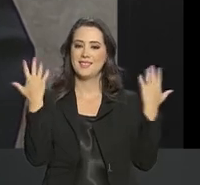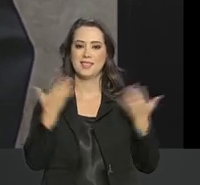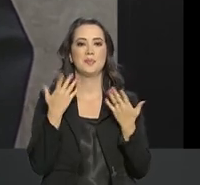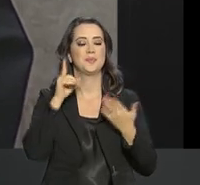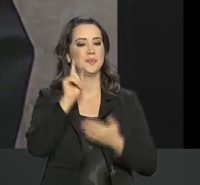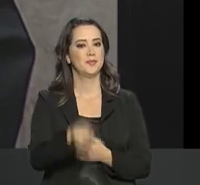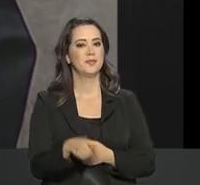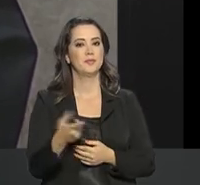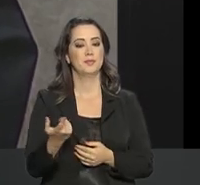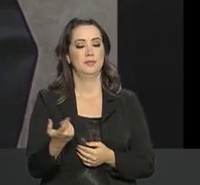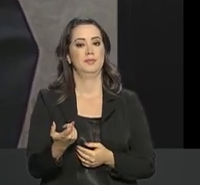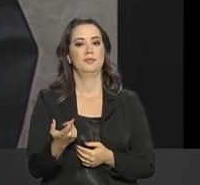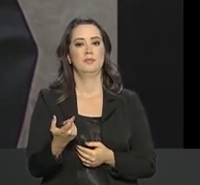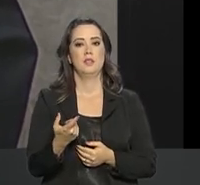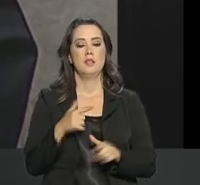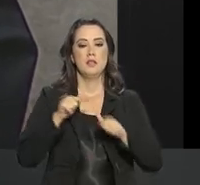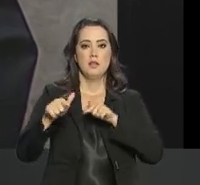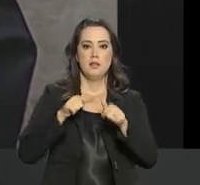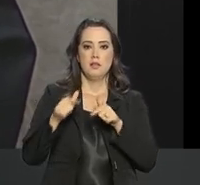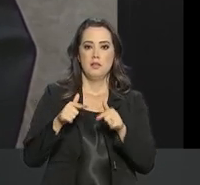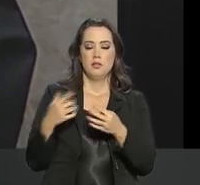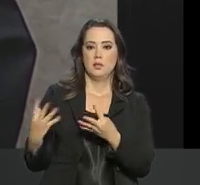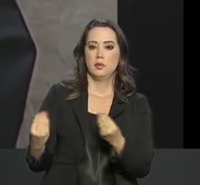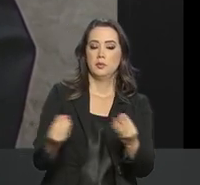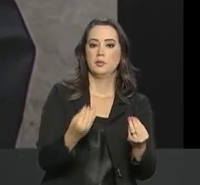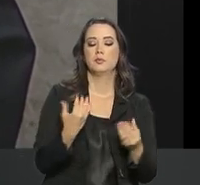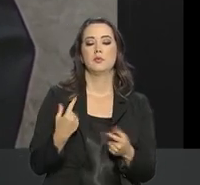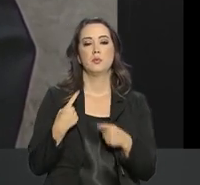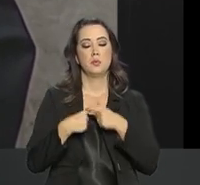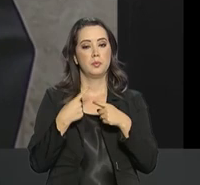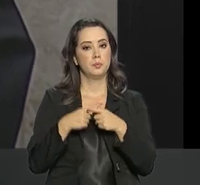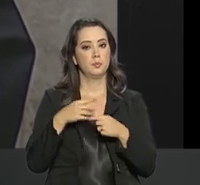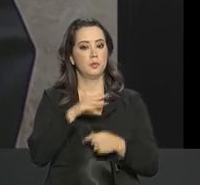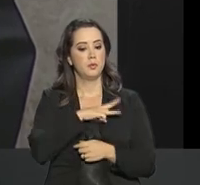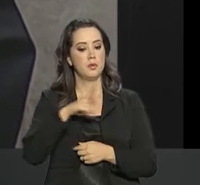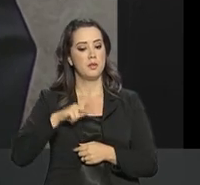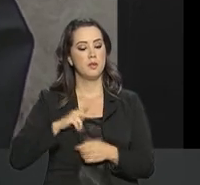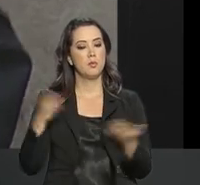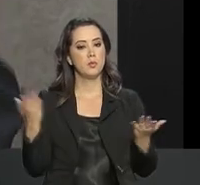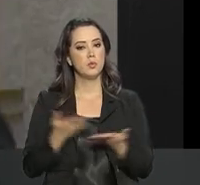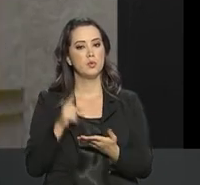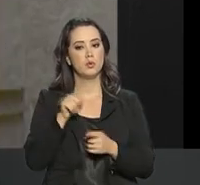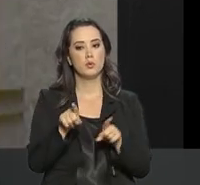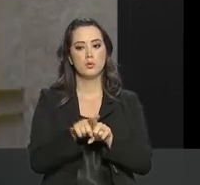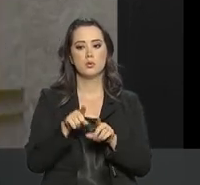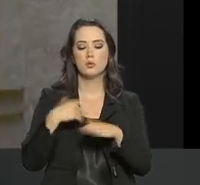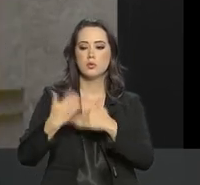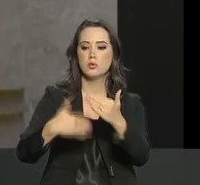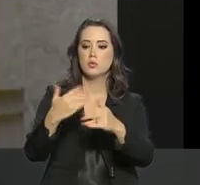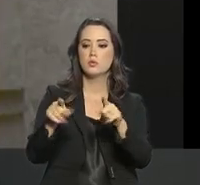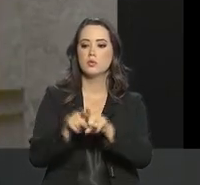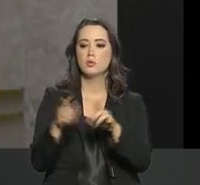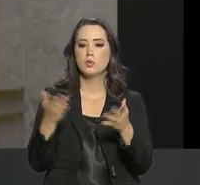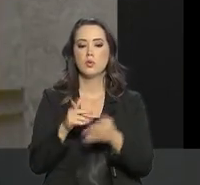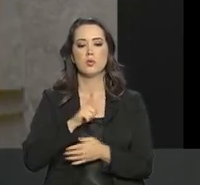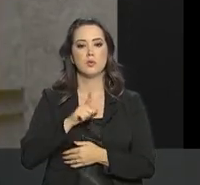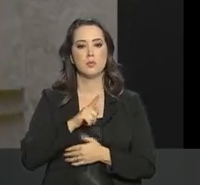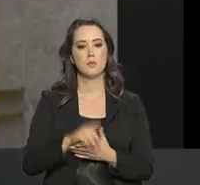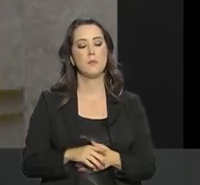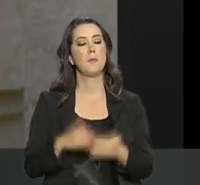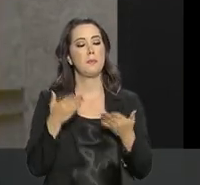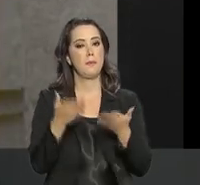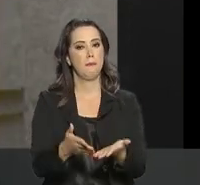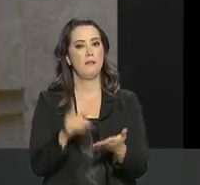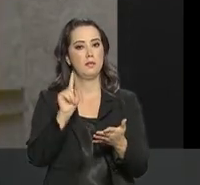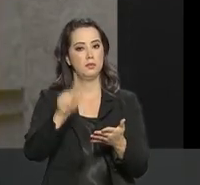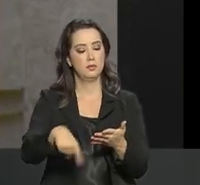democrática, de trabalhar muitíssimo para que o Ministério Público de hoje tivesse as prerrogativas que hoje detém e que, por